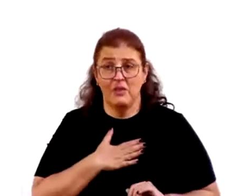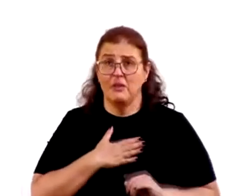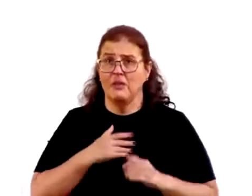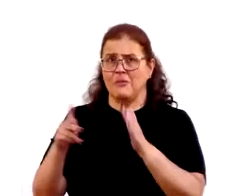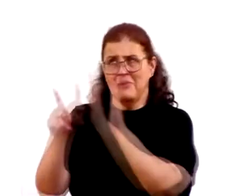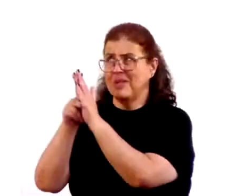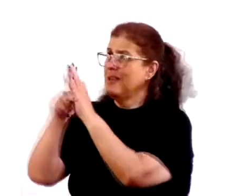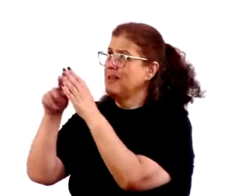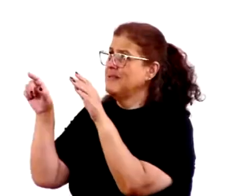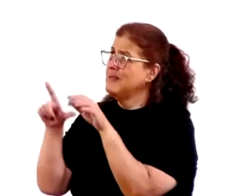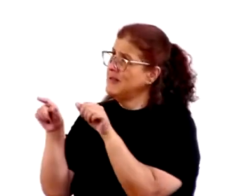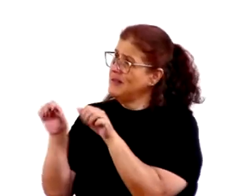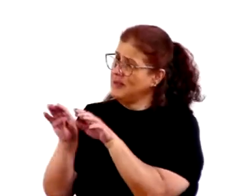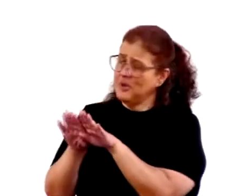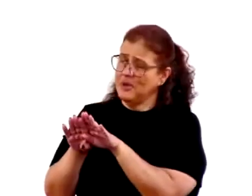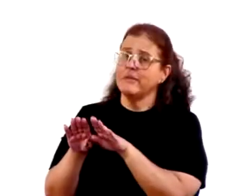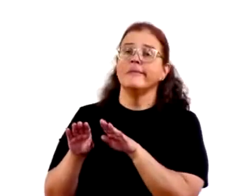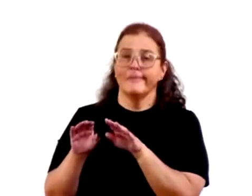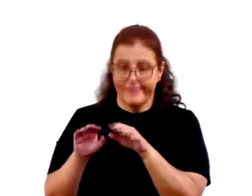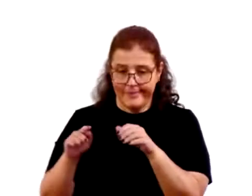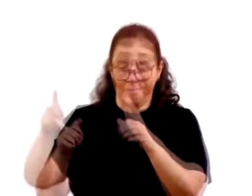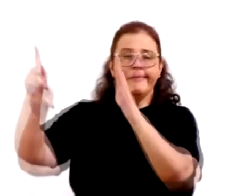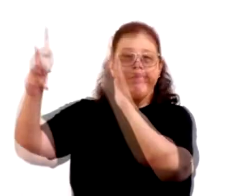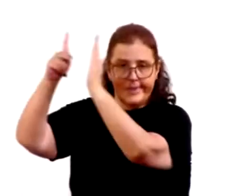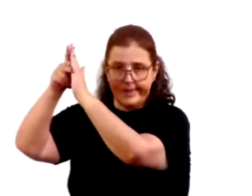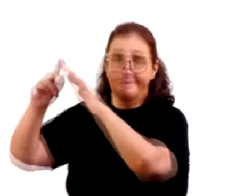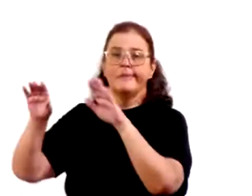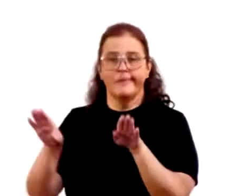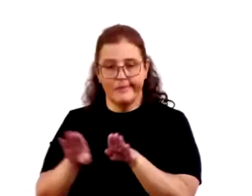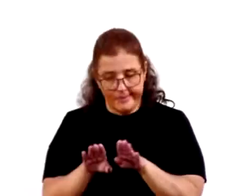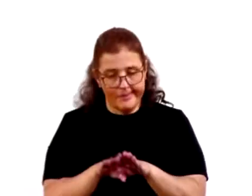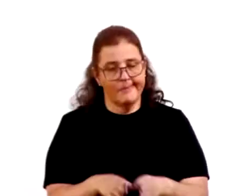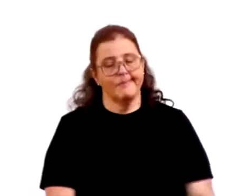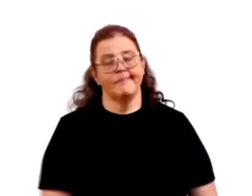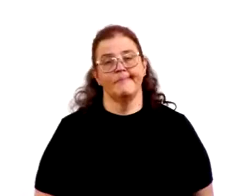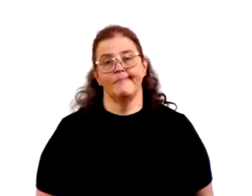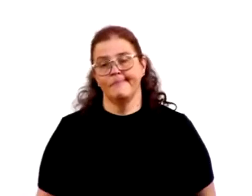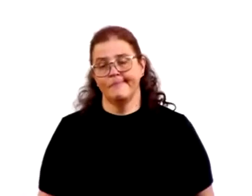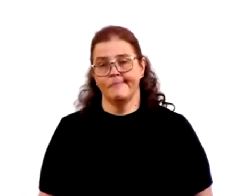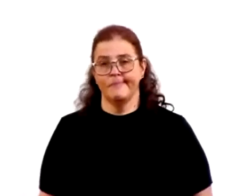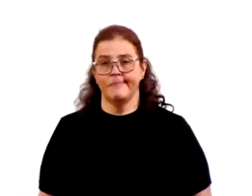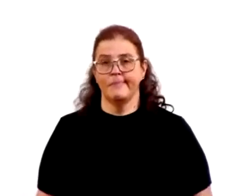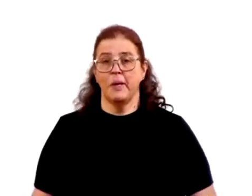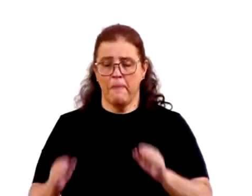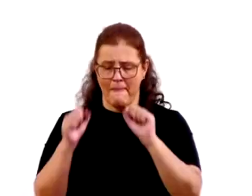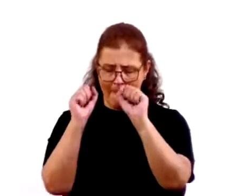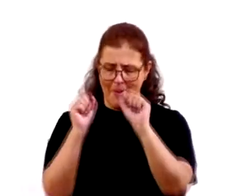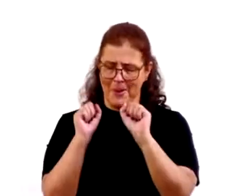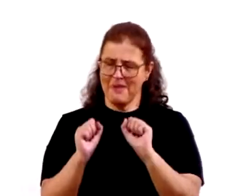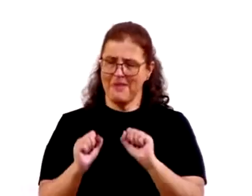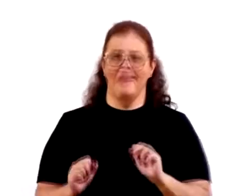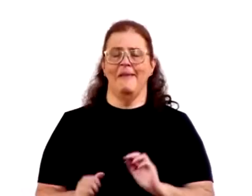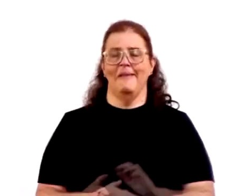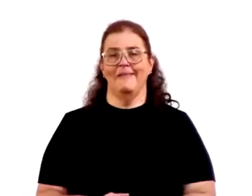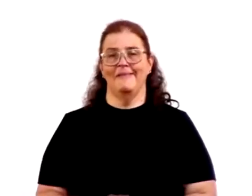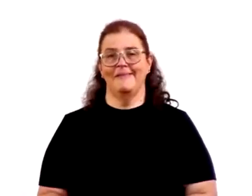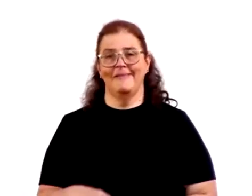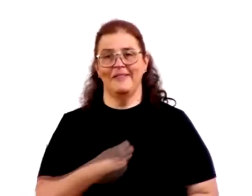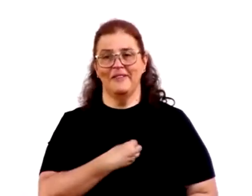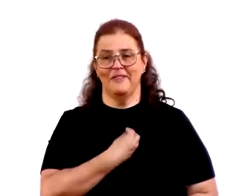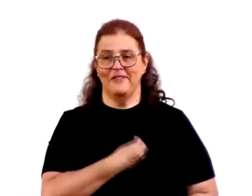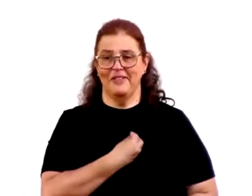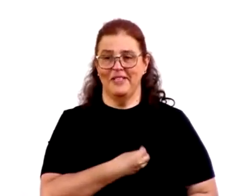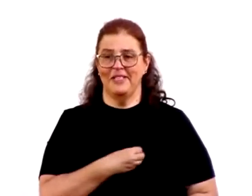que nele habitam. Isso é domínio, isso é poder, isso é fato,